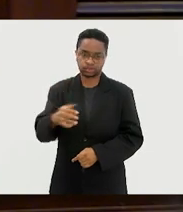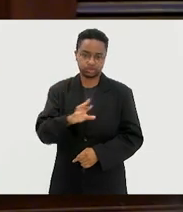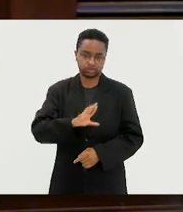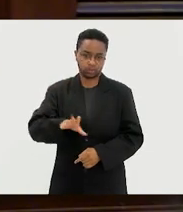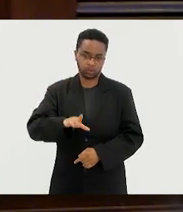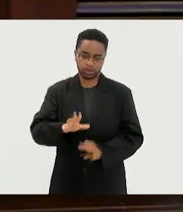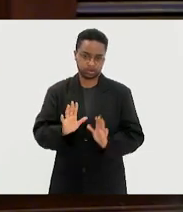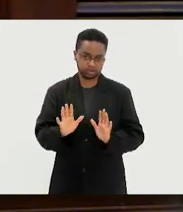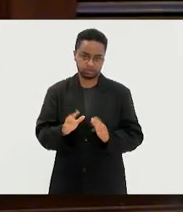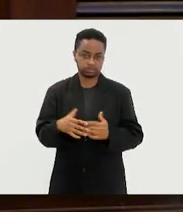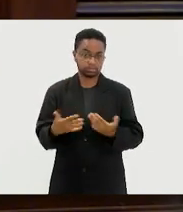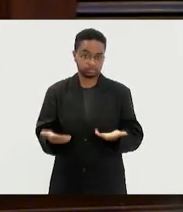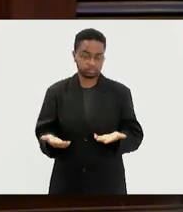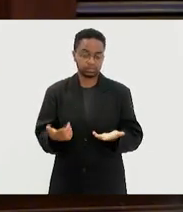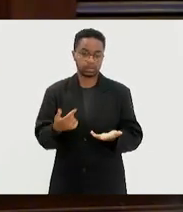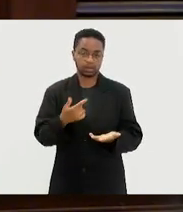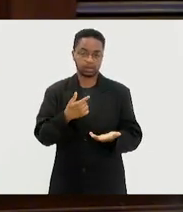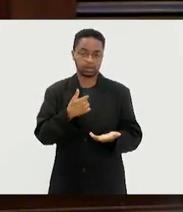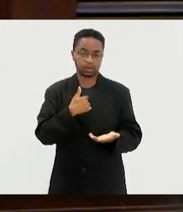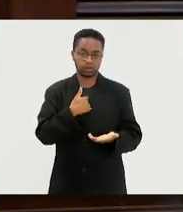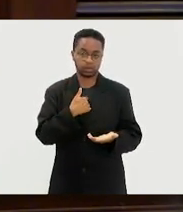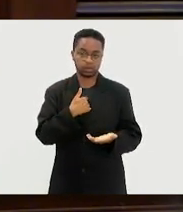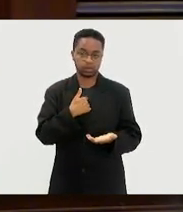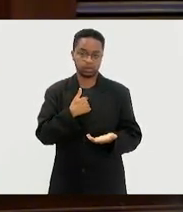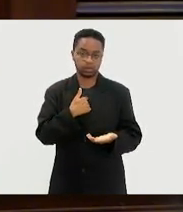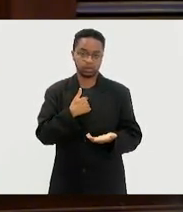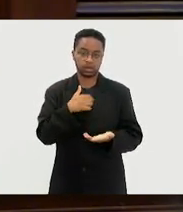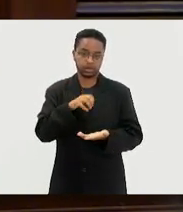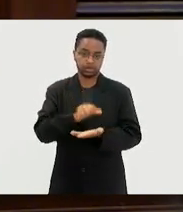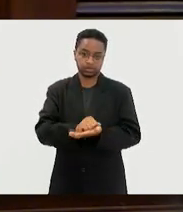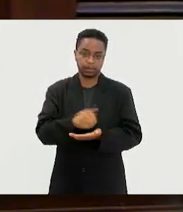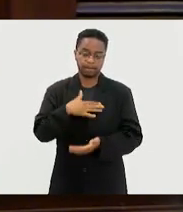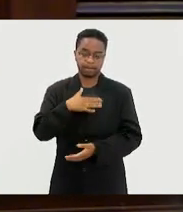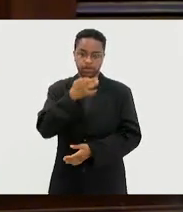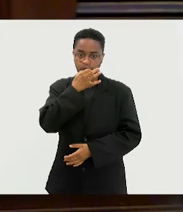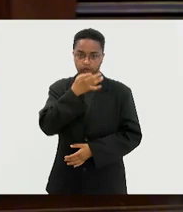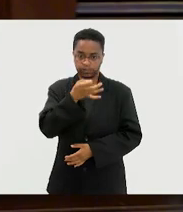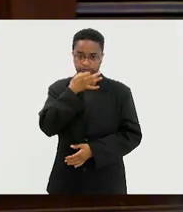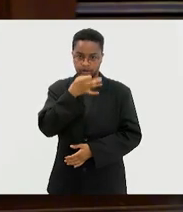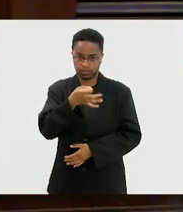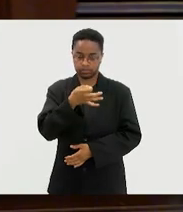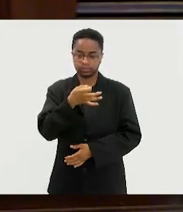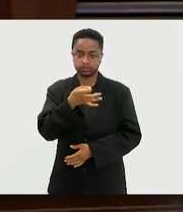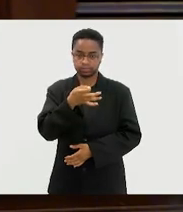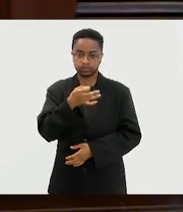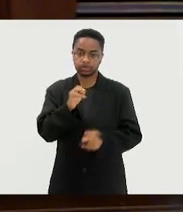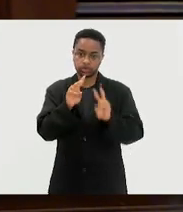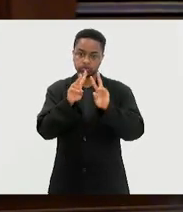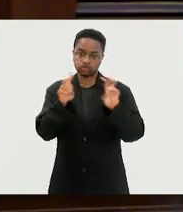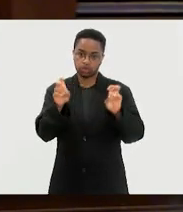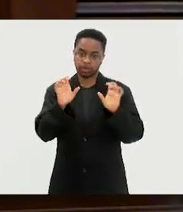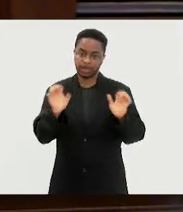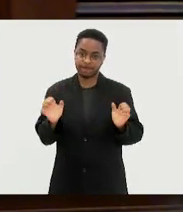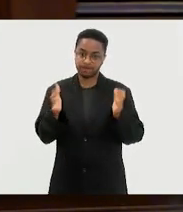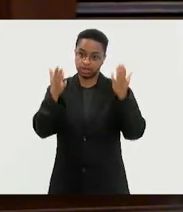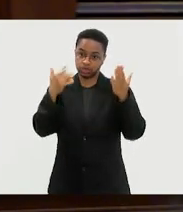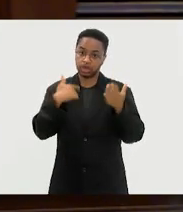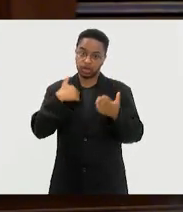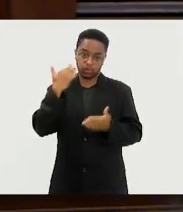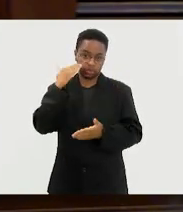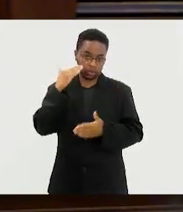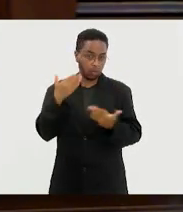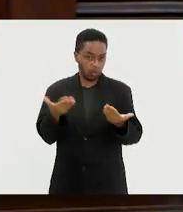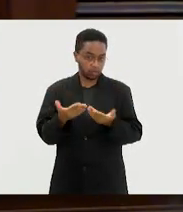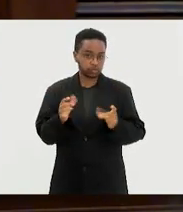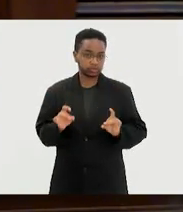primeiro fica aqui a minha opinião sobre esse evento que eu estou entendendo que é excepcional.